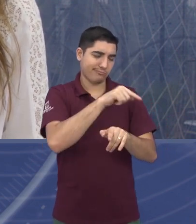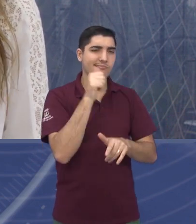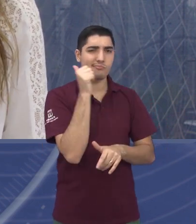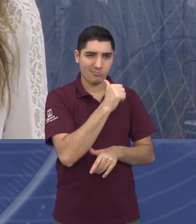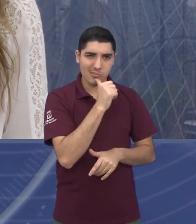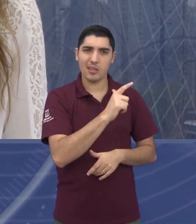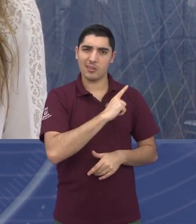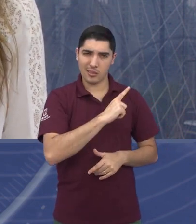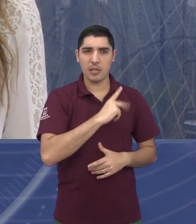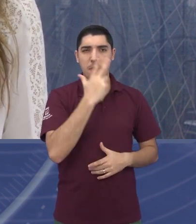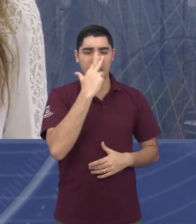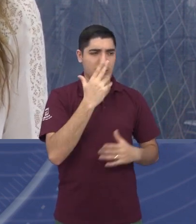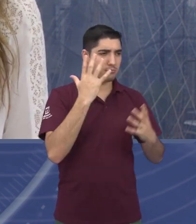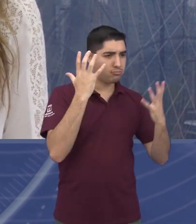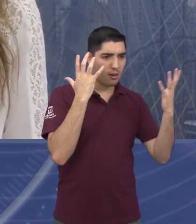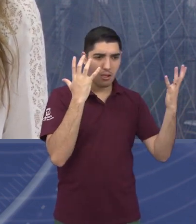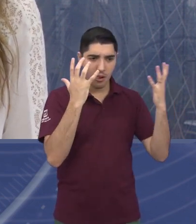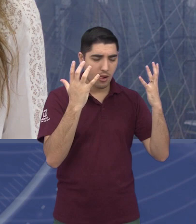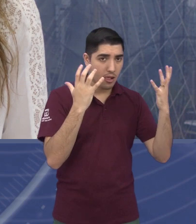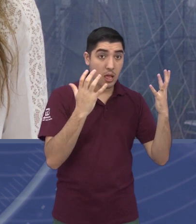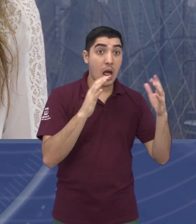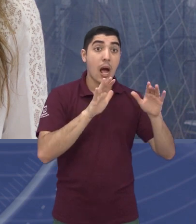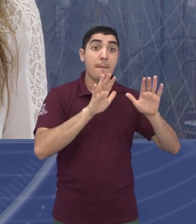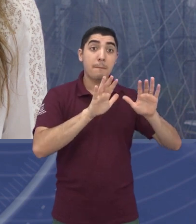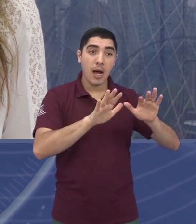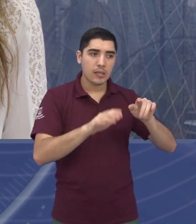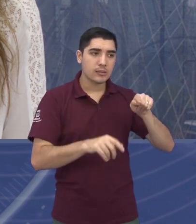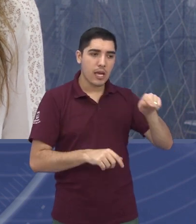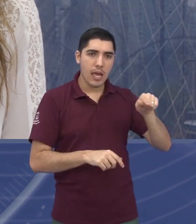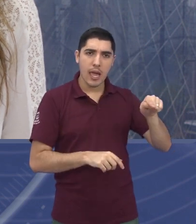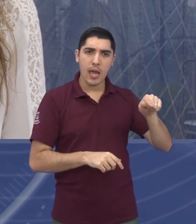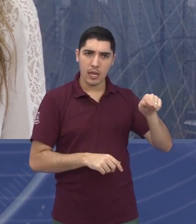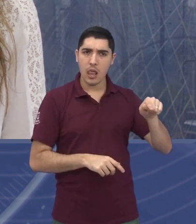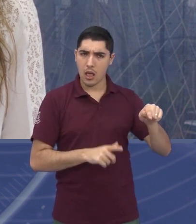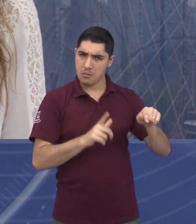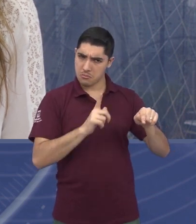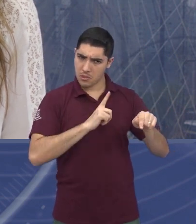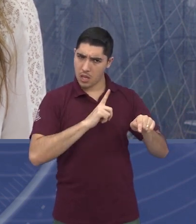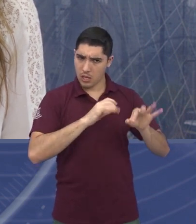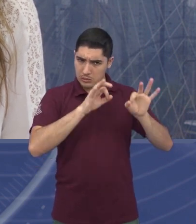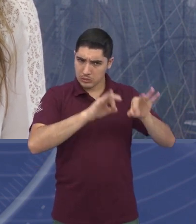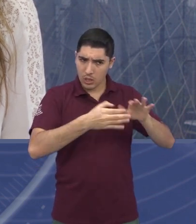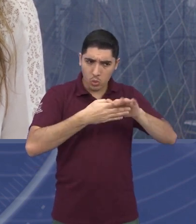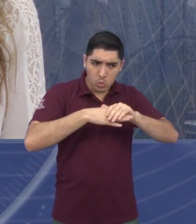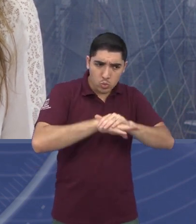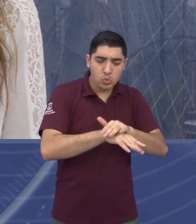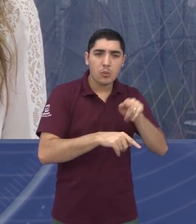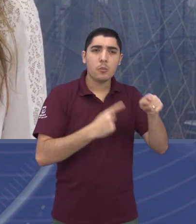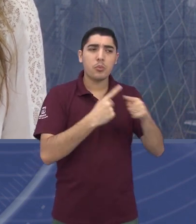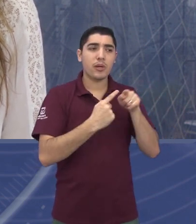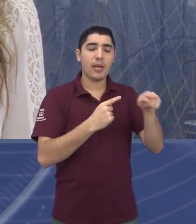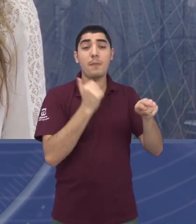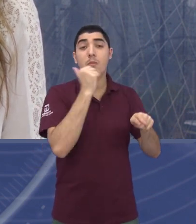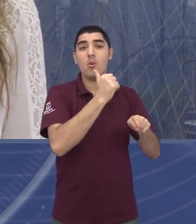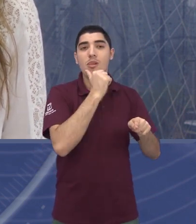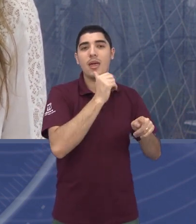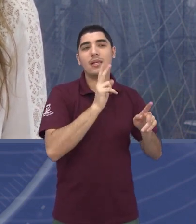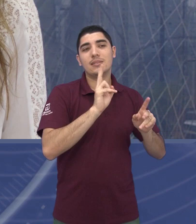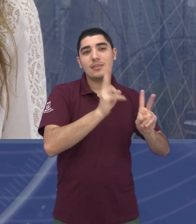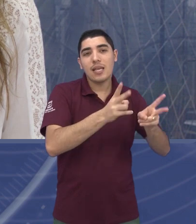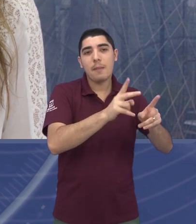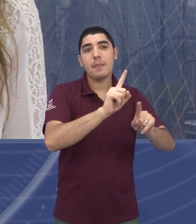toda essa pressão, multitarefas, ela tem esse costume, de fato, de correr mais atrás da saúde, fazer